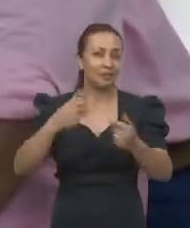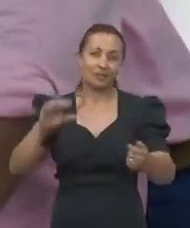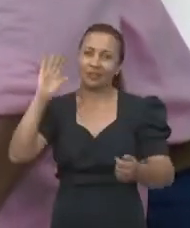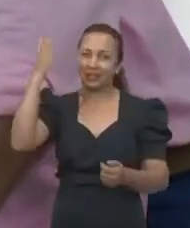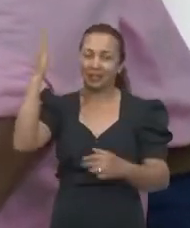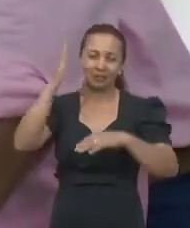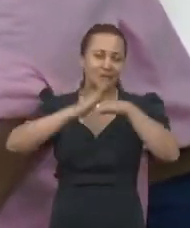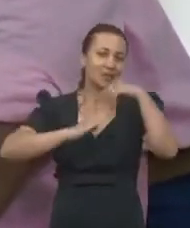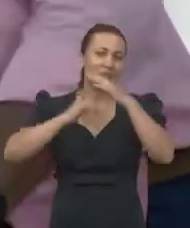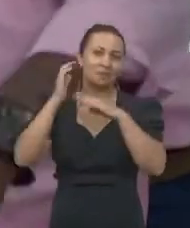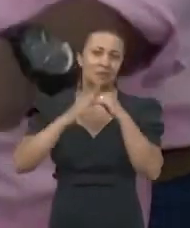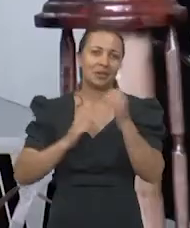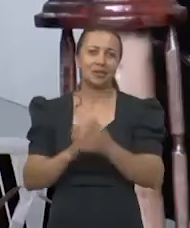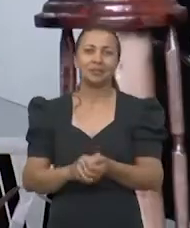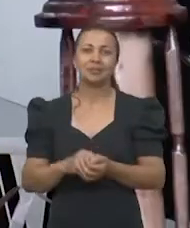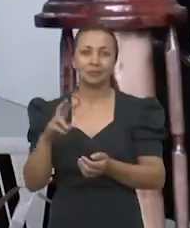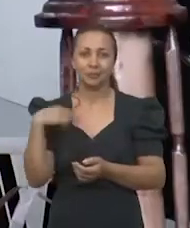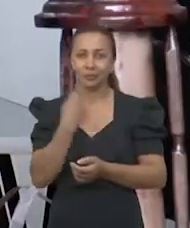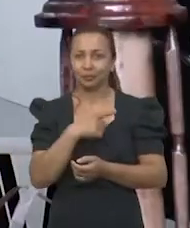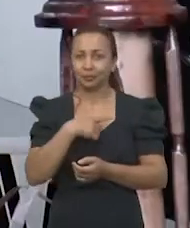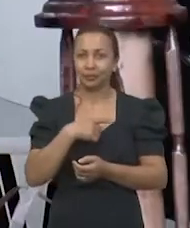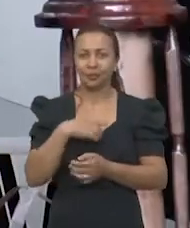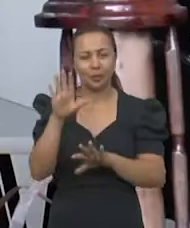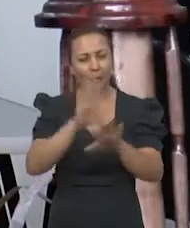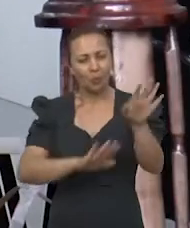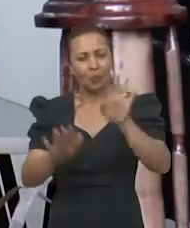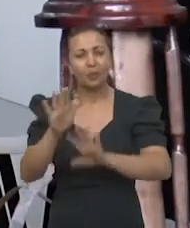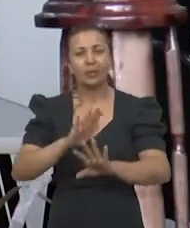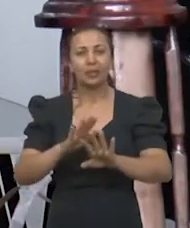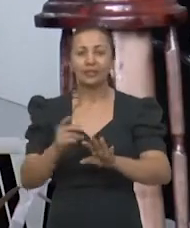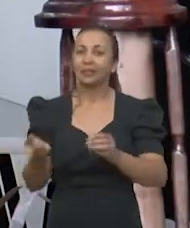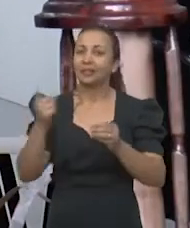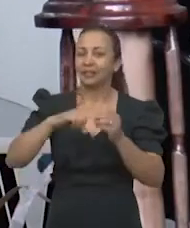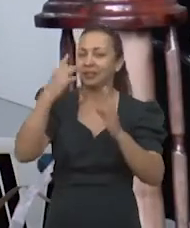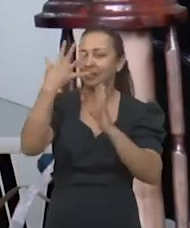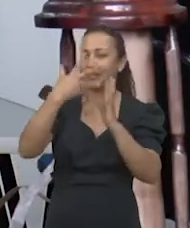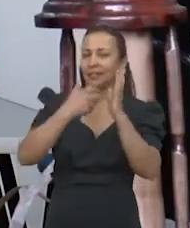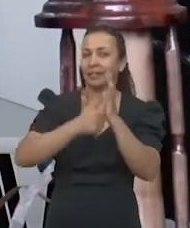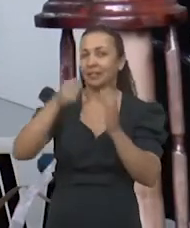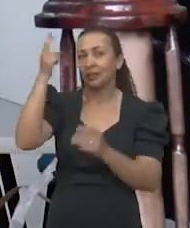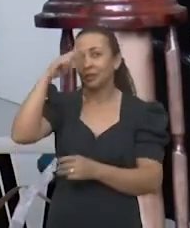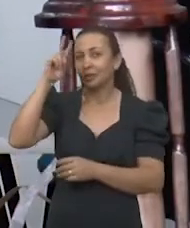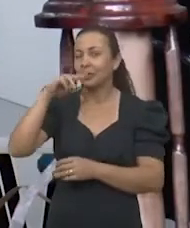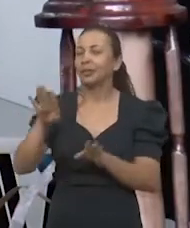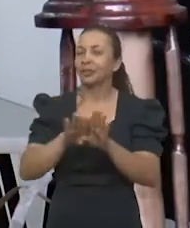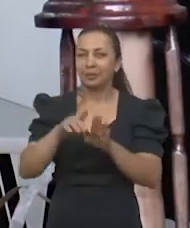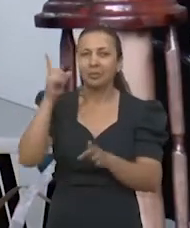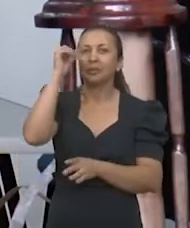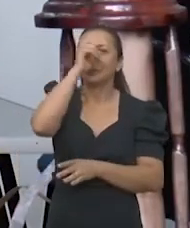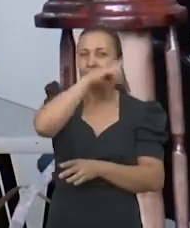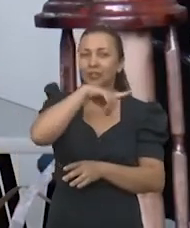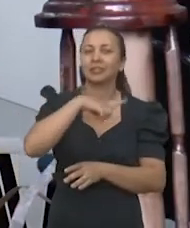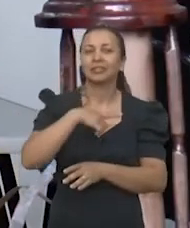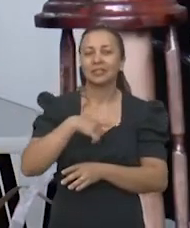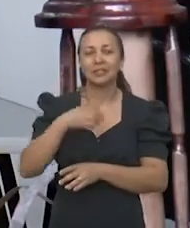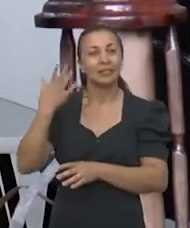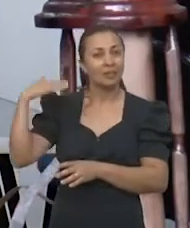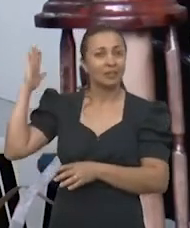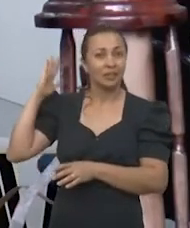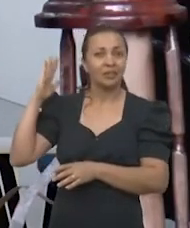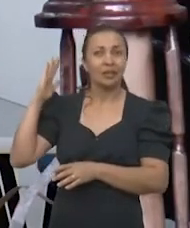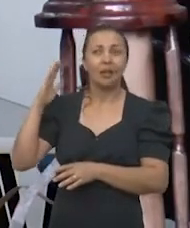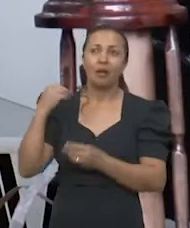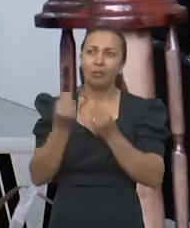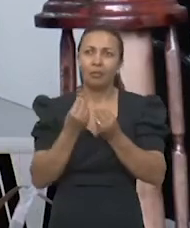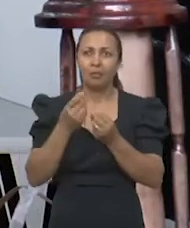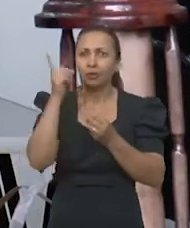vários fenômenos na prática. Então, a gente tem muito cuidado em trazer o aspecto histórico e as dificuldades que houve na época.